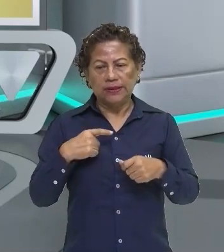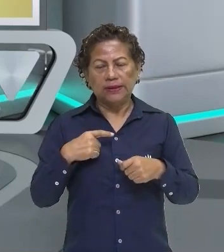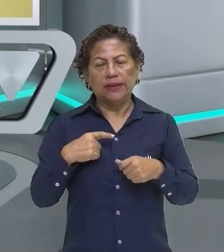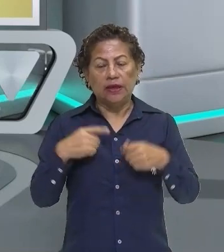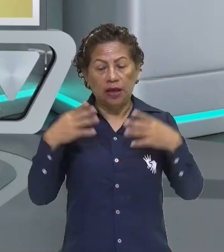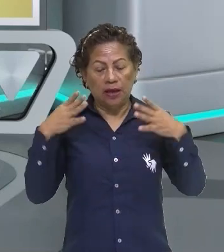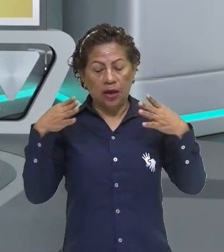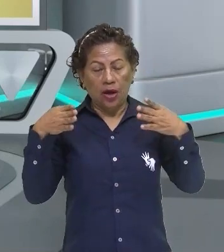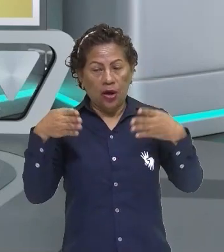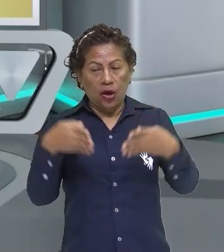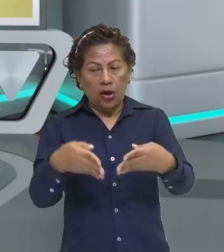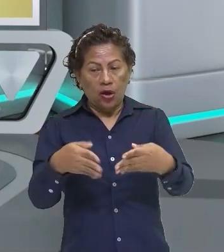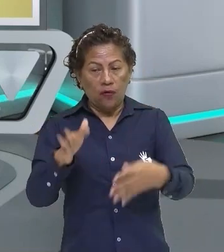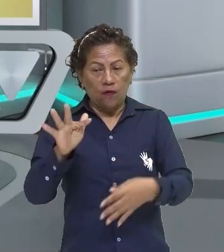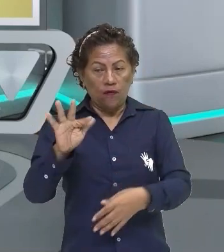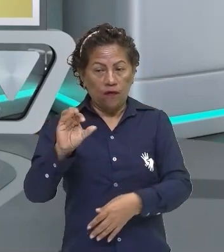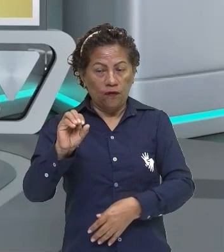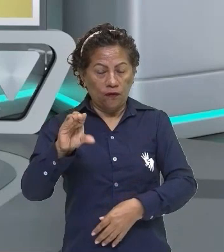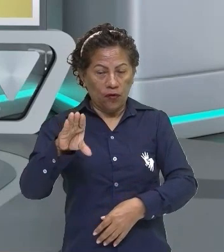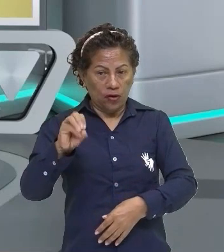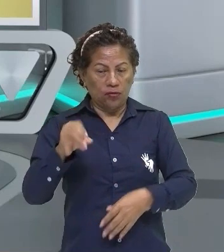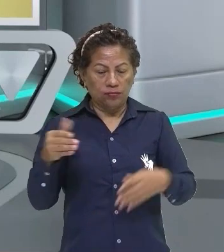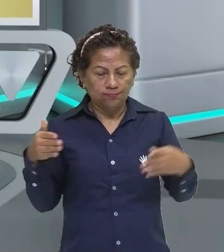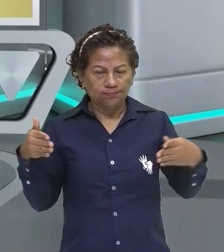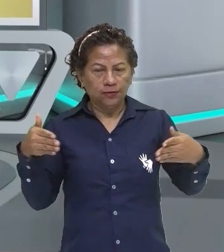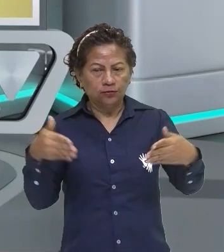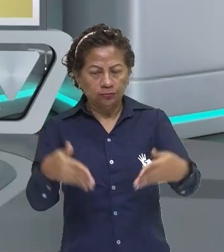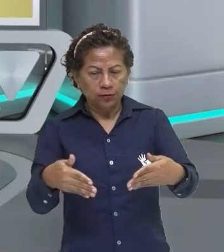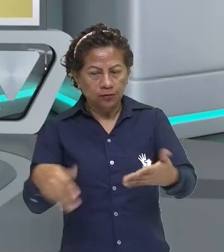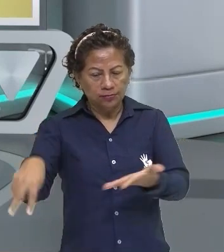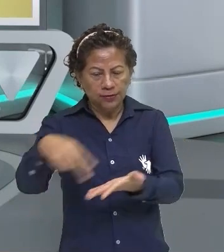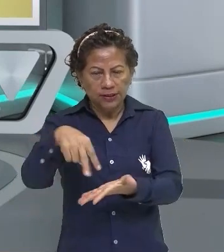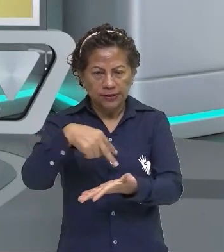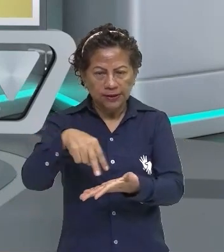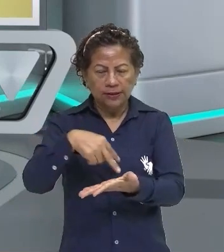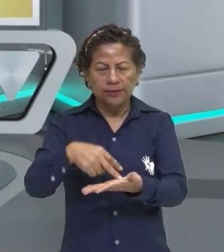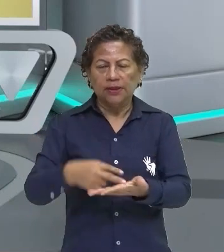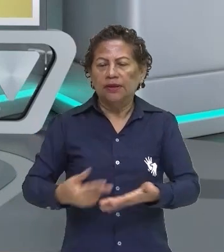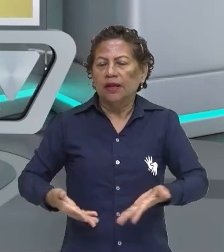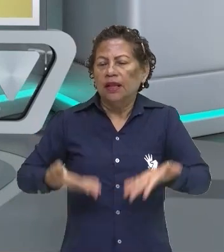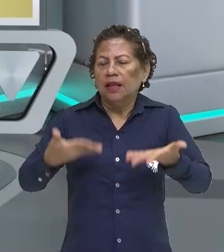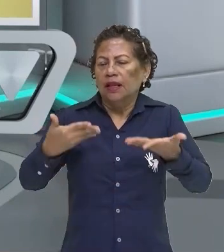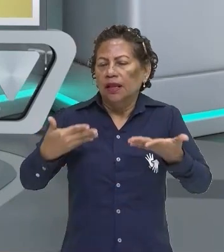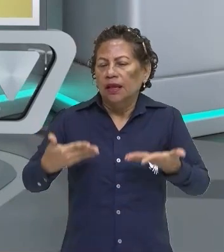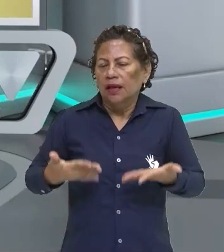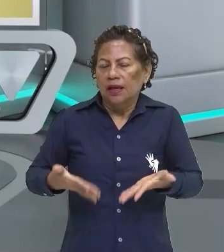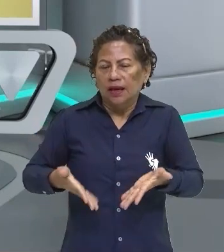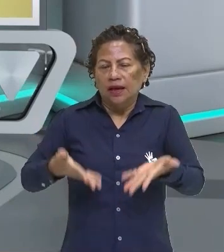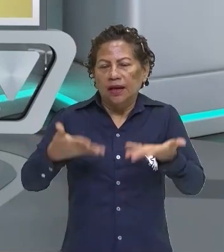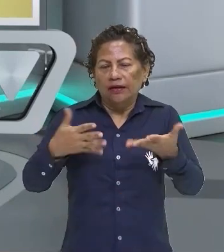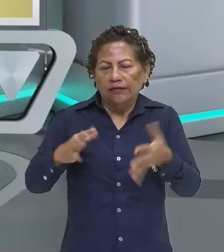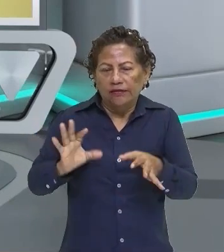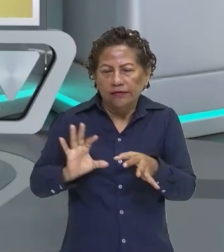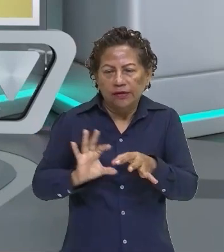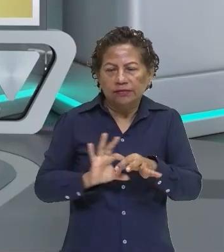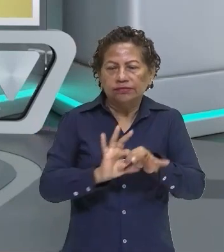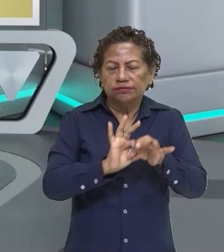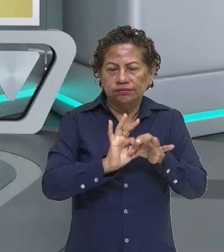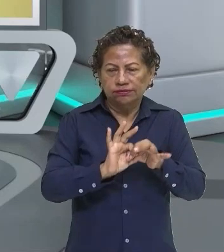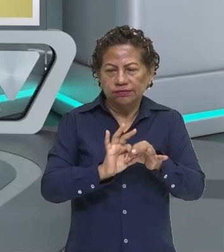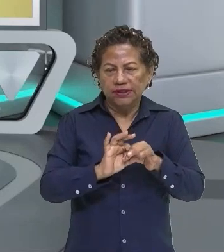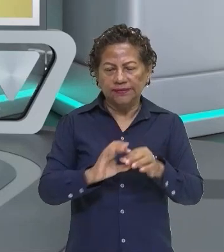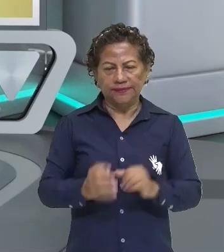ereto, mas sempre executando a sua movimentação com leveza e harmonia.